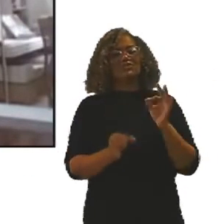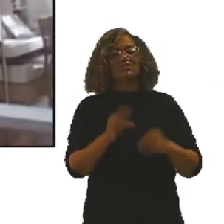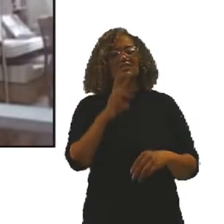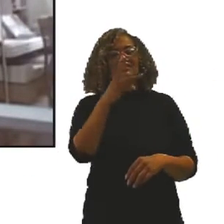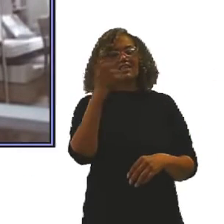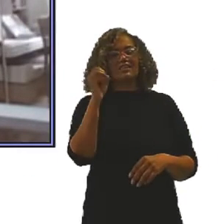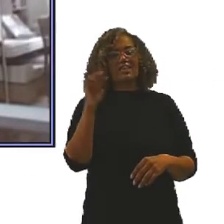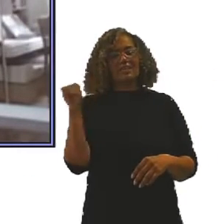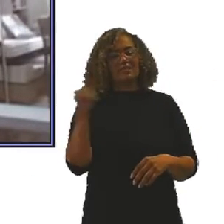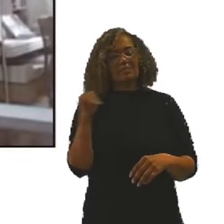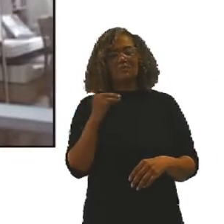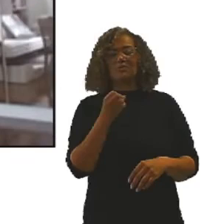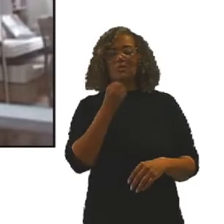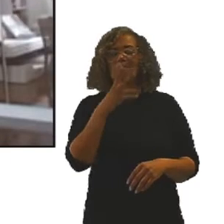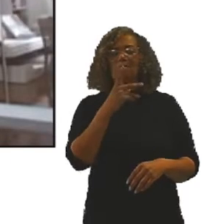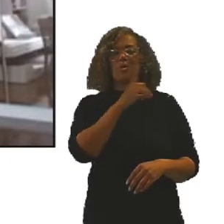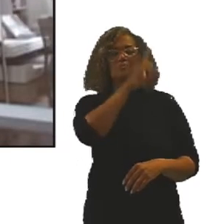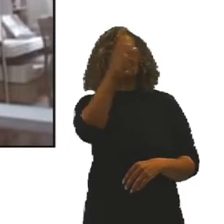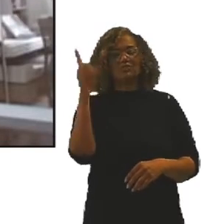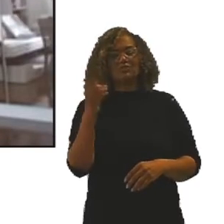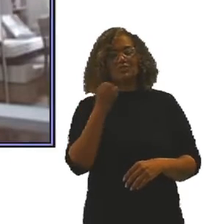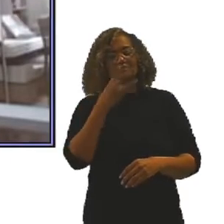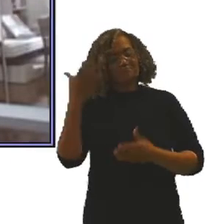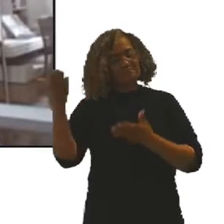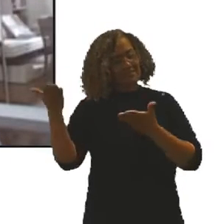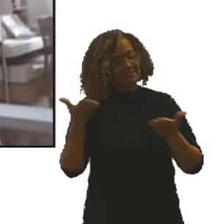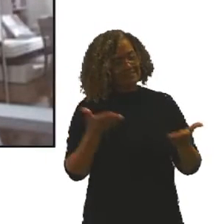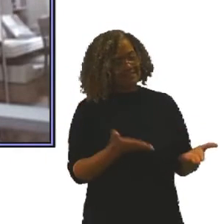minutos. Muito bom dia, seja bem-vinda.